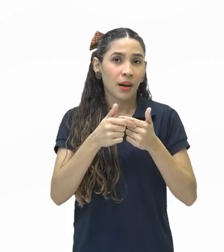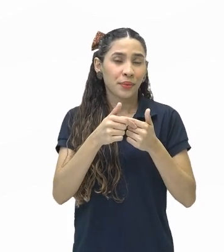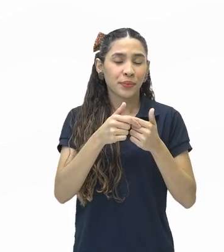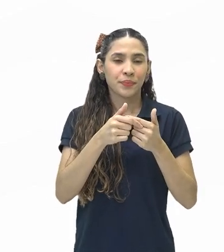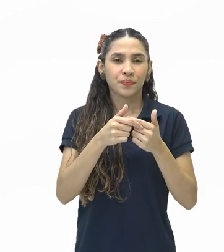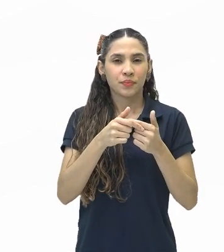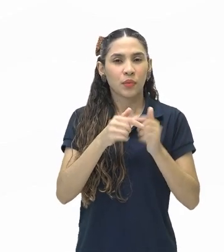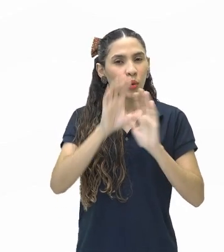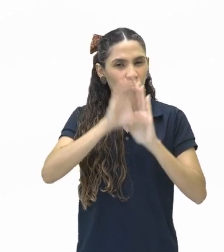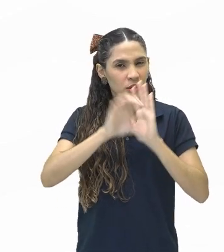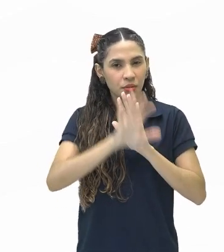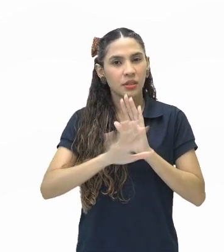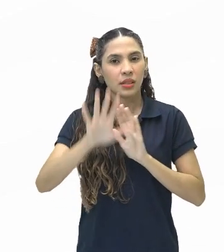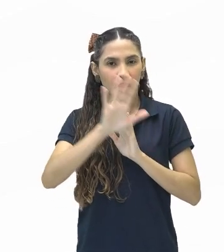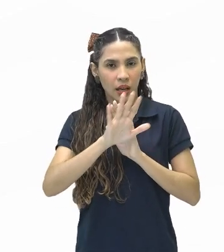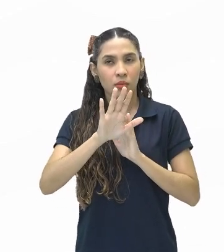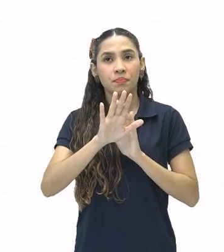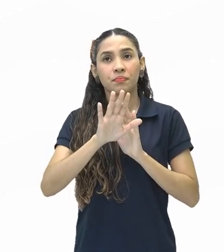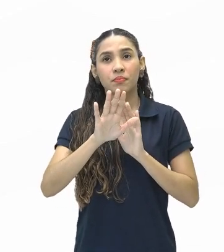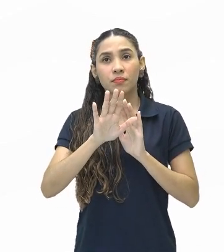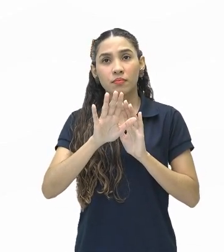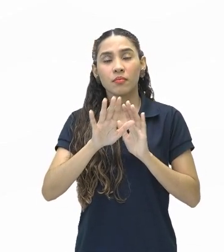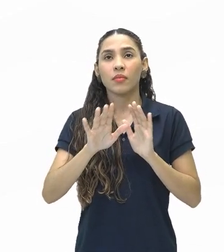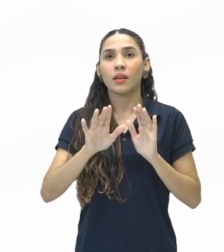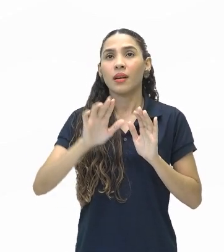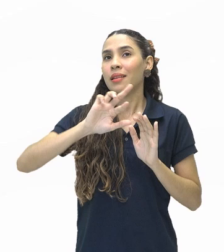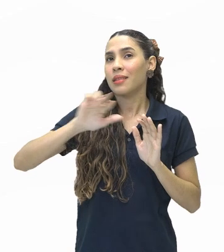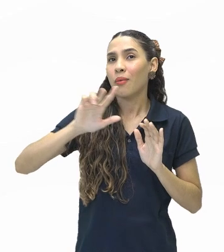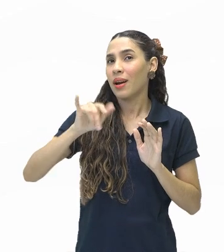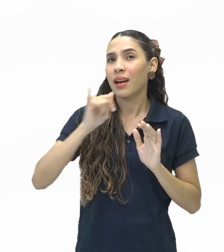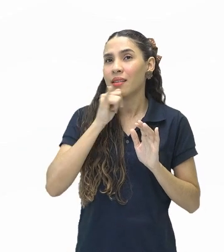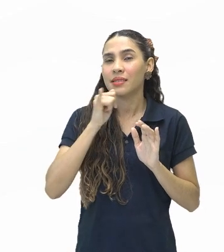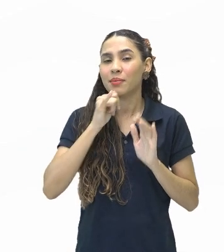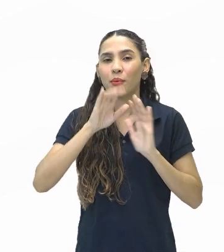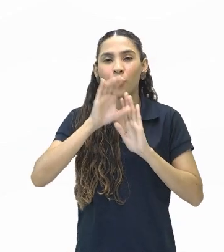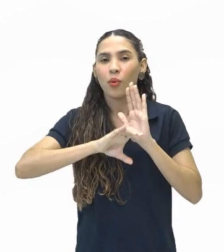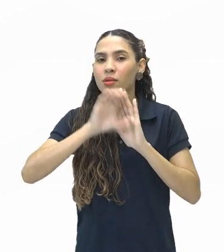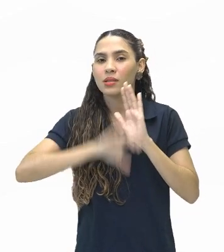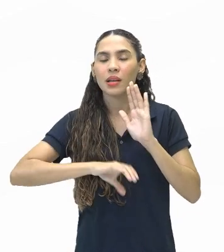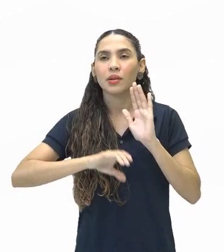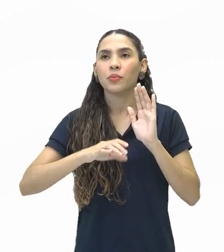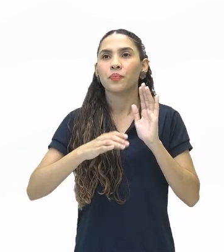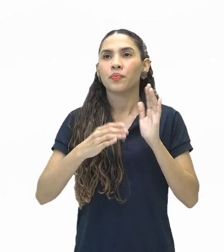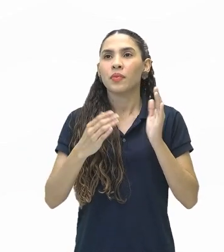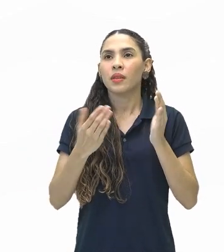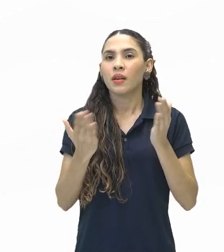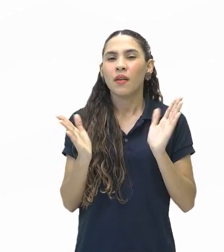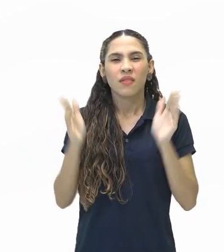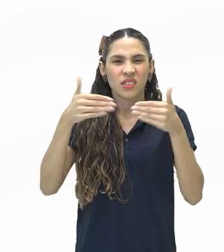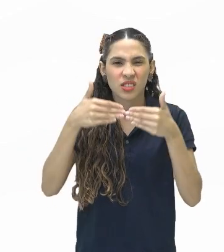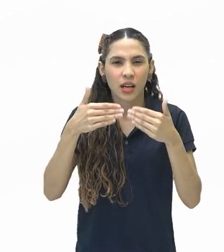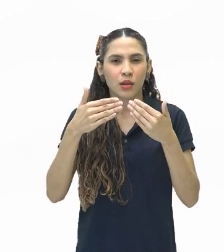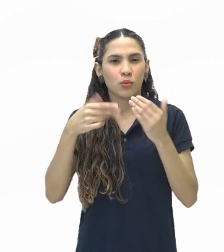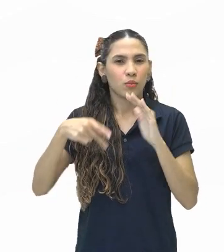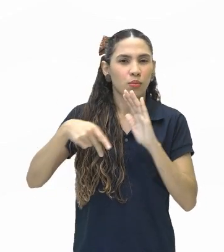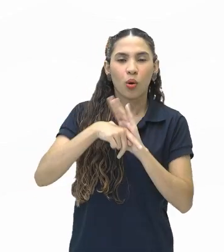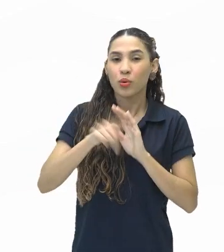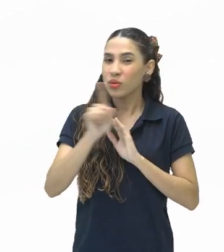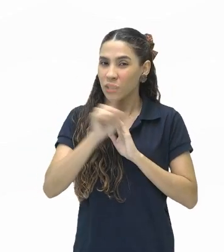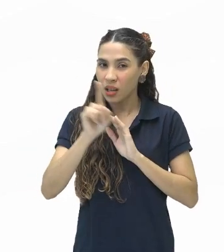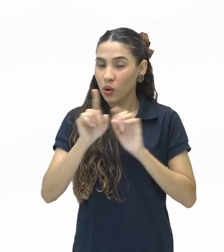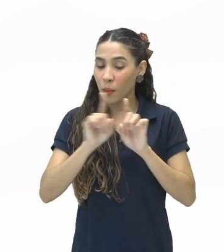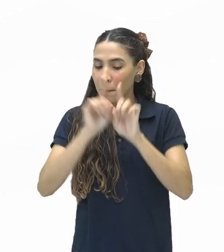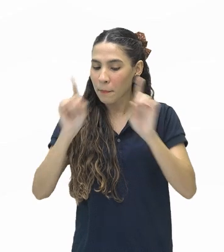maneira geral, mesmo não é um conceito fechado, absoluto, mas